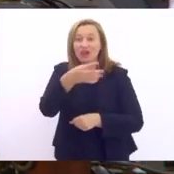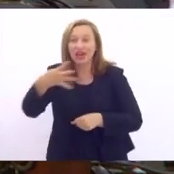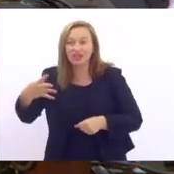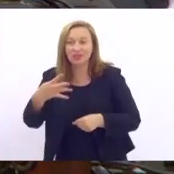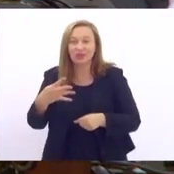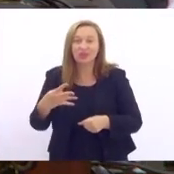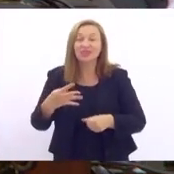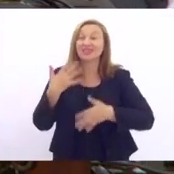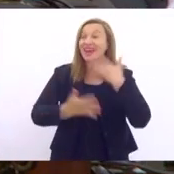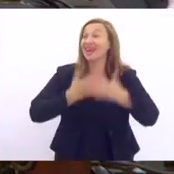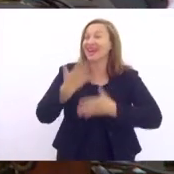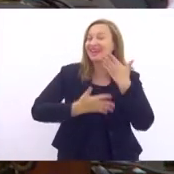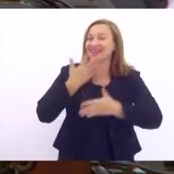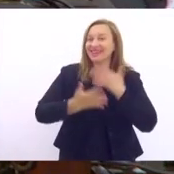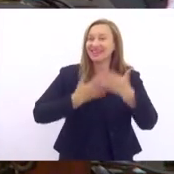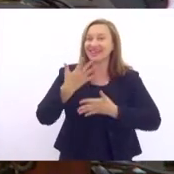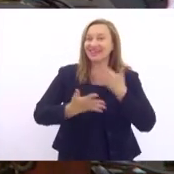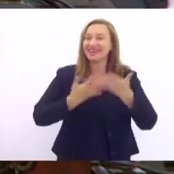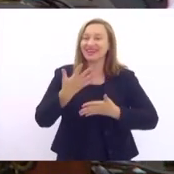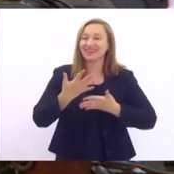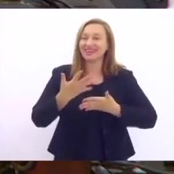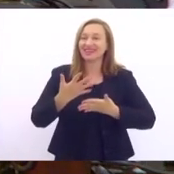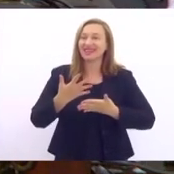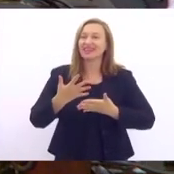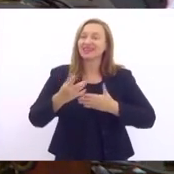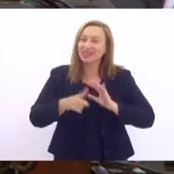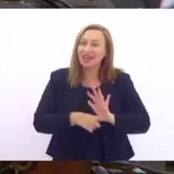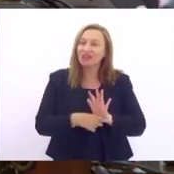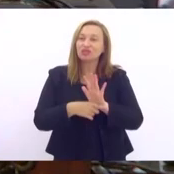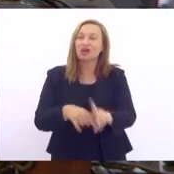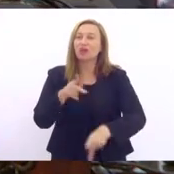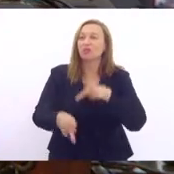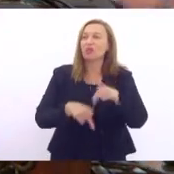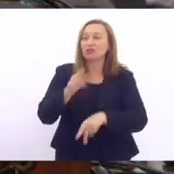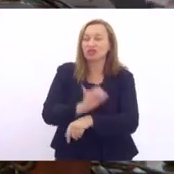recuperação para beneficiar o povo do nosso estado do Rio de Janeiro. Meu muito obrigado.